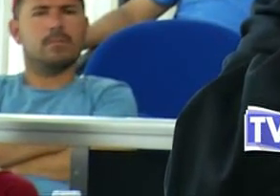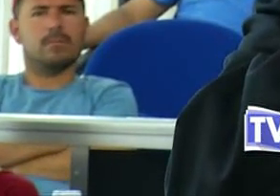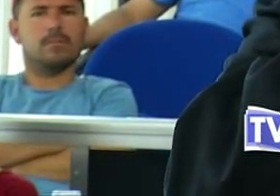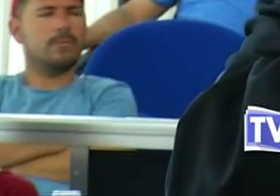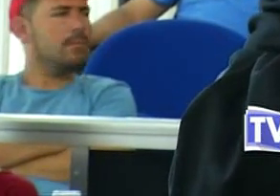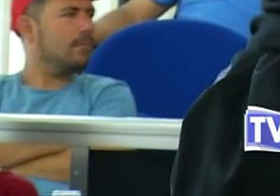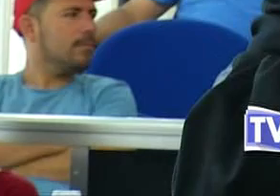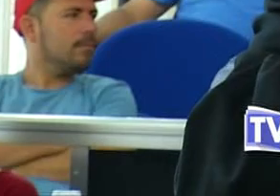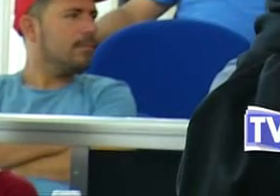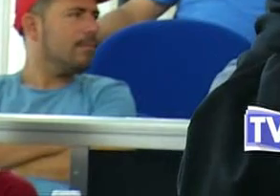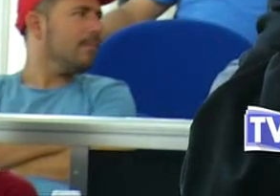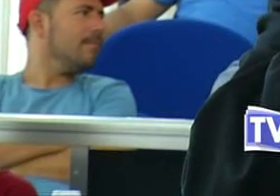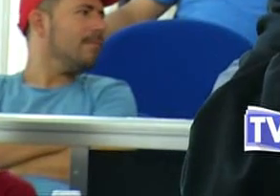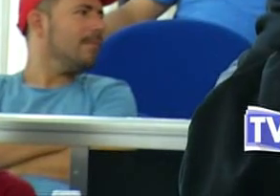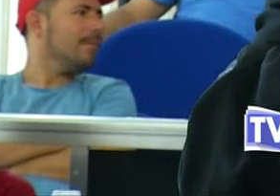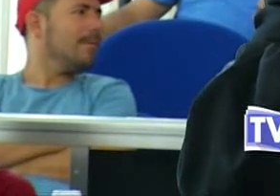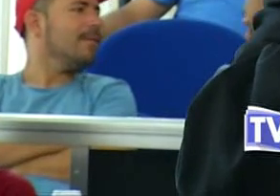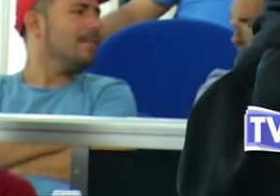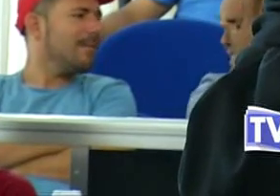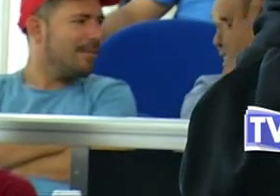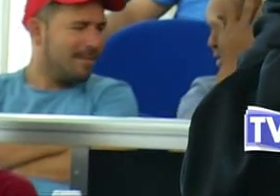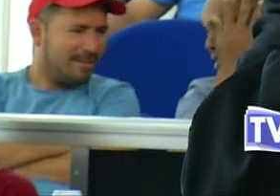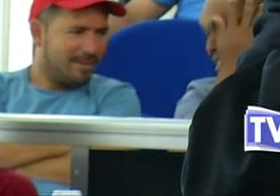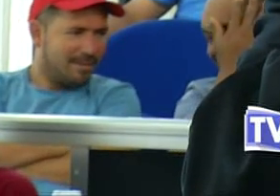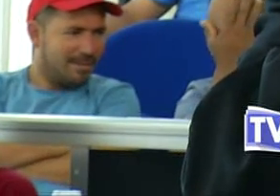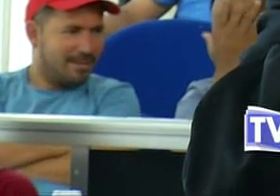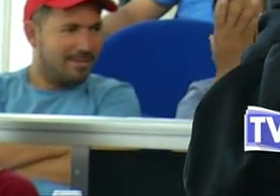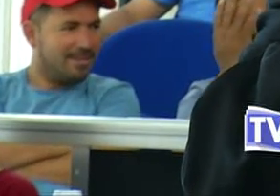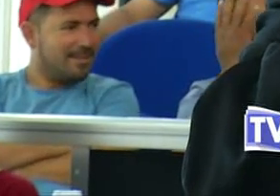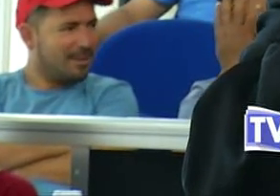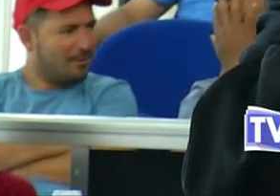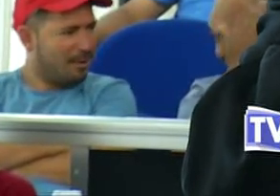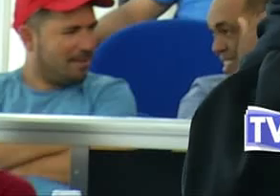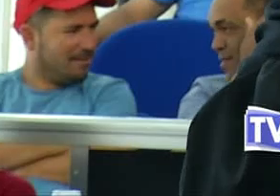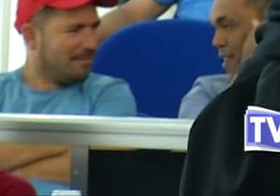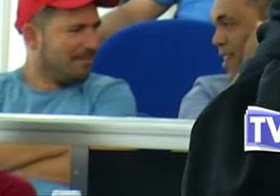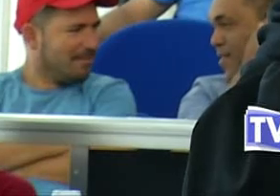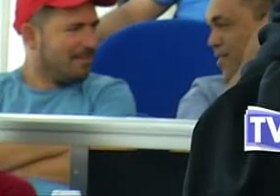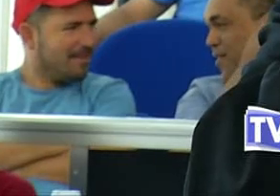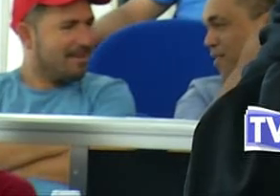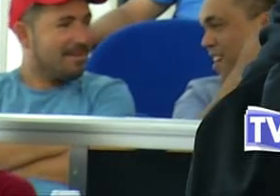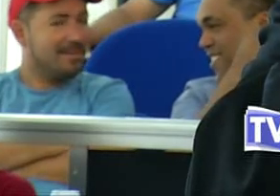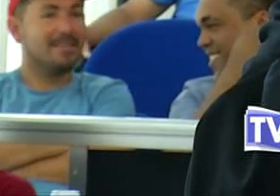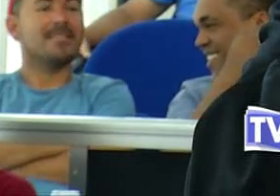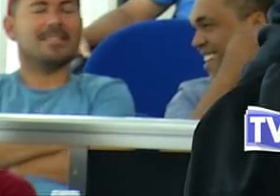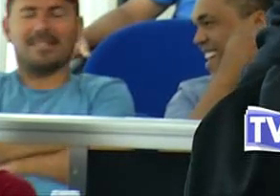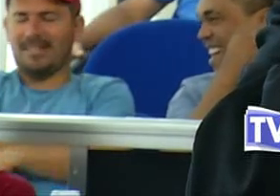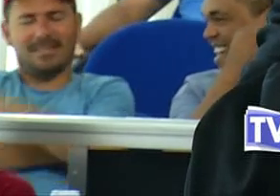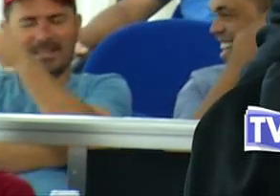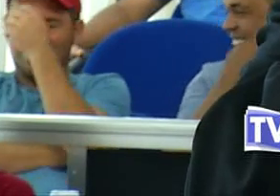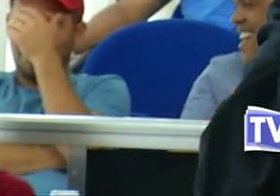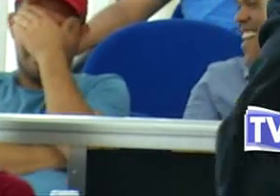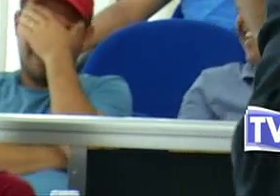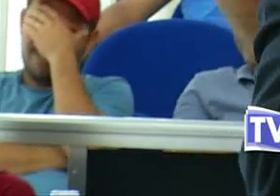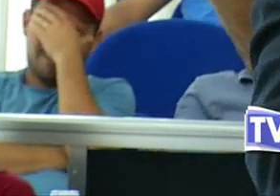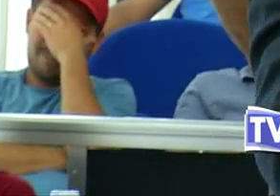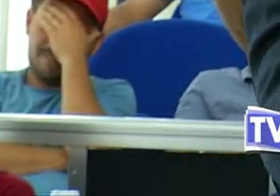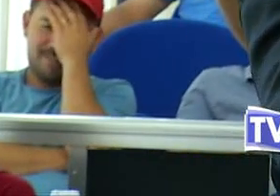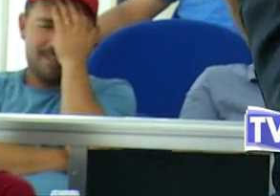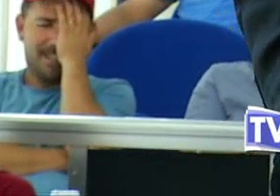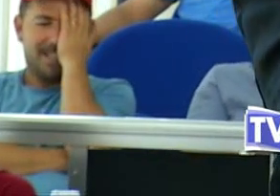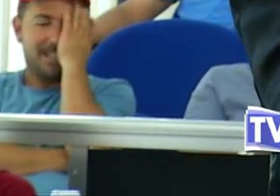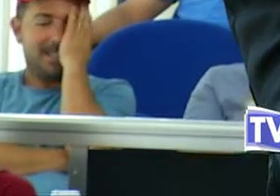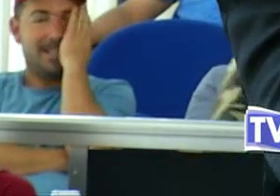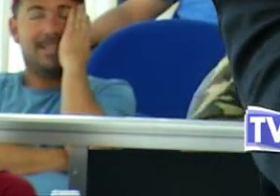que principalmente final de semana, nós estamos tendo problema da falta de ônibus circular para atender a comunidade